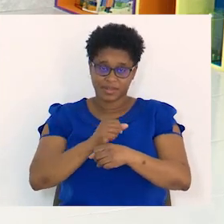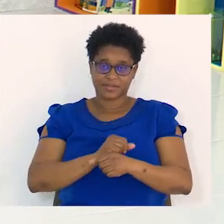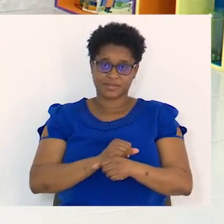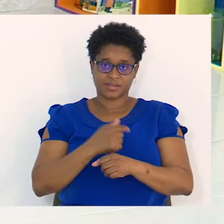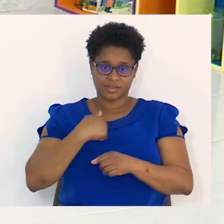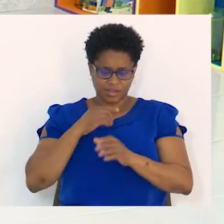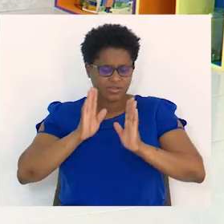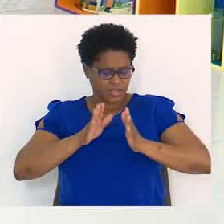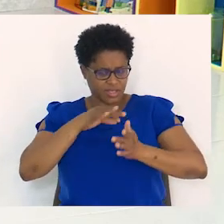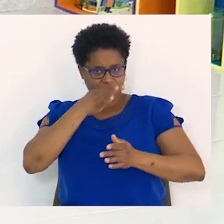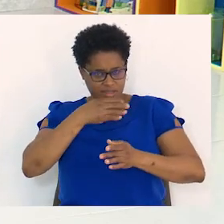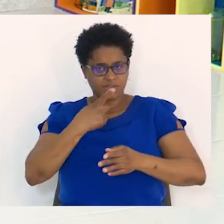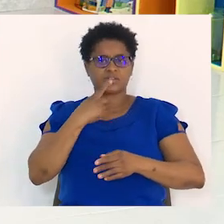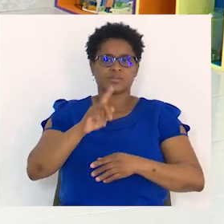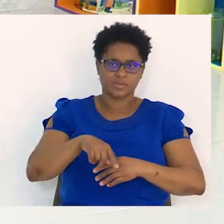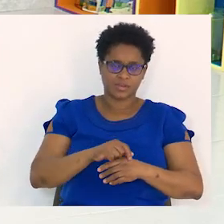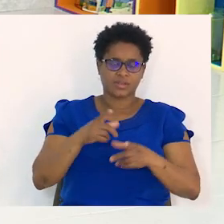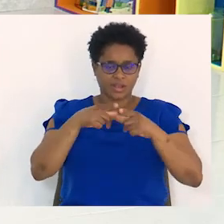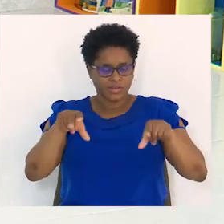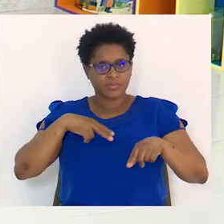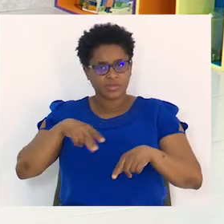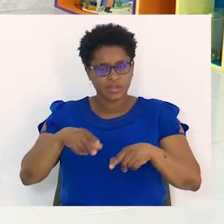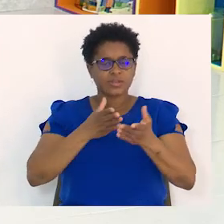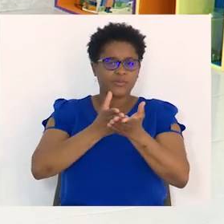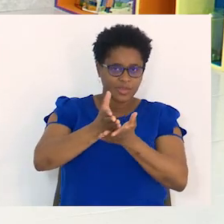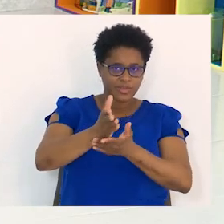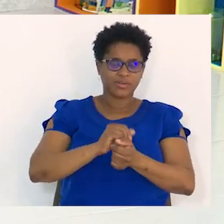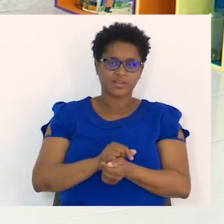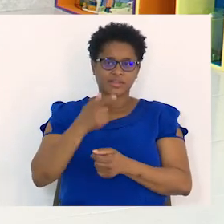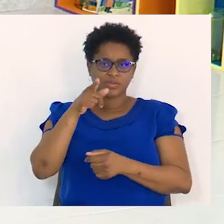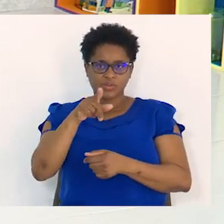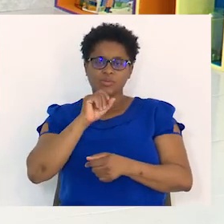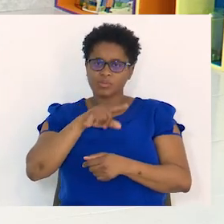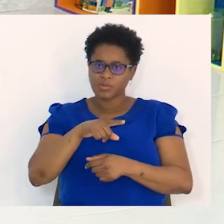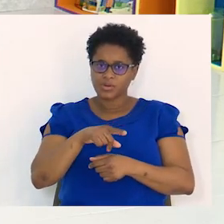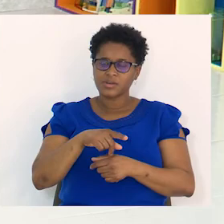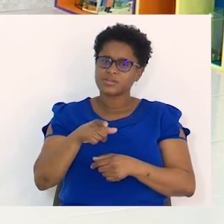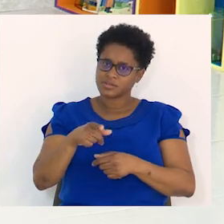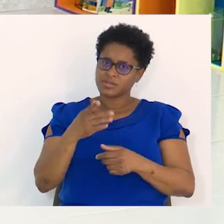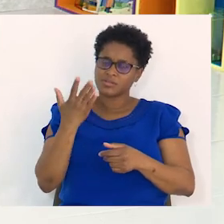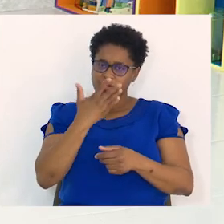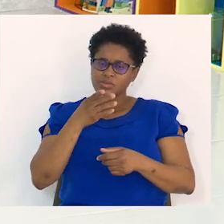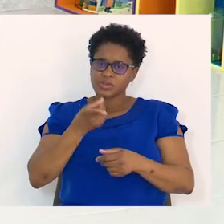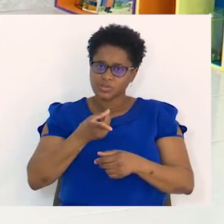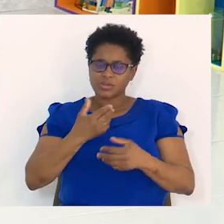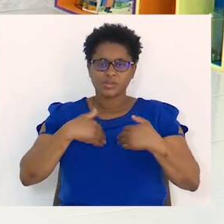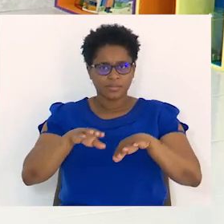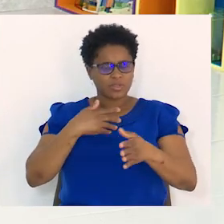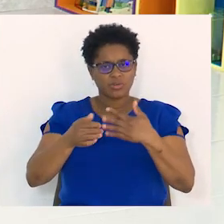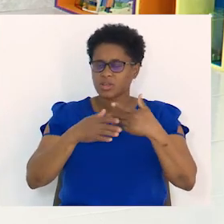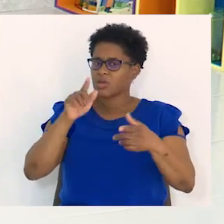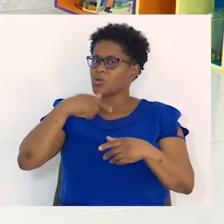já disse, eu vou repetir, a língua portuguesa é uma continuidade. Então, pode servir para ti que é aluno do 9º ano, mas pode servir para qualquer outra